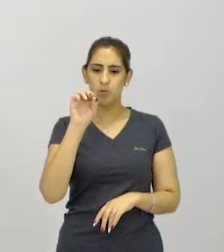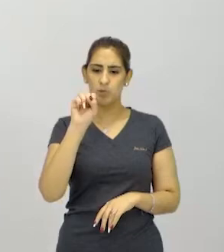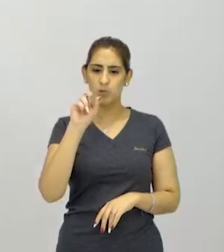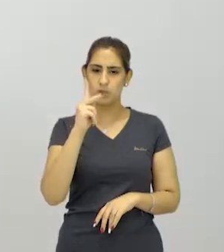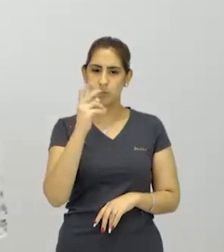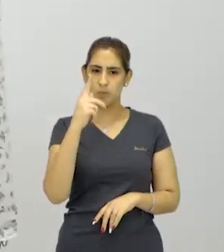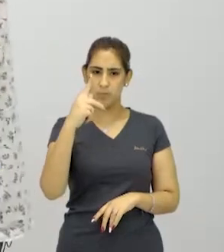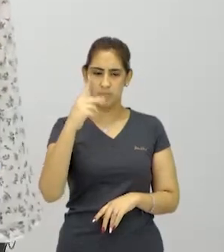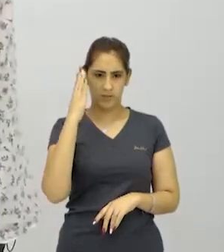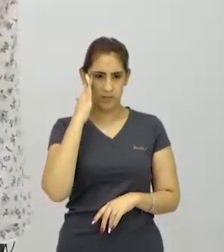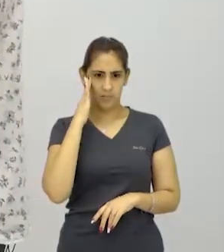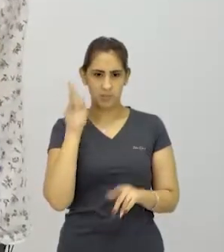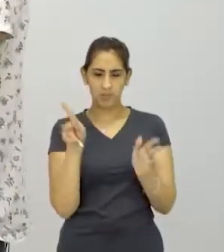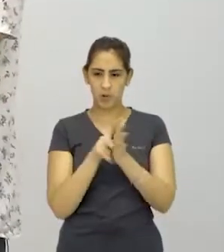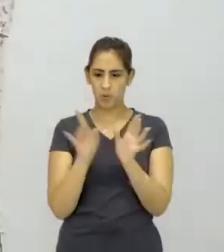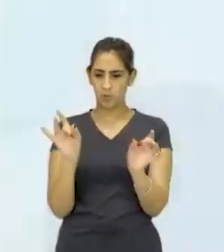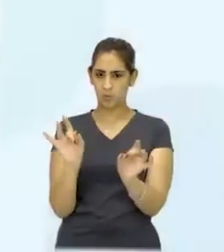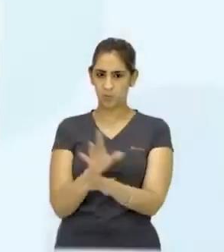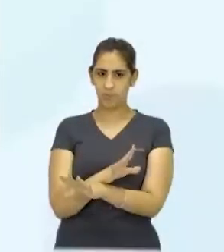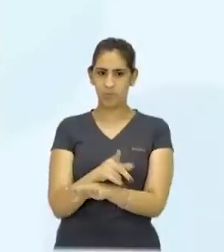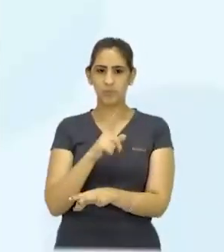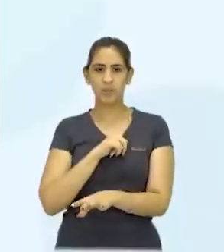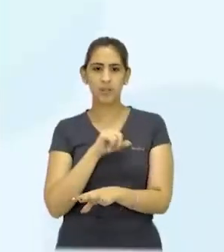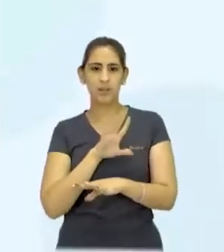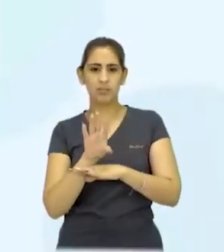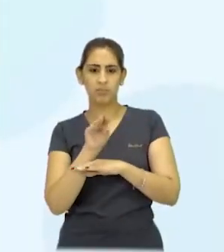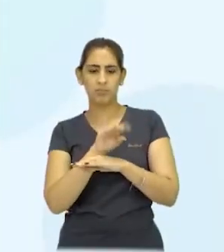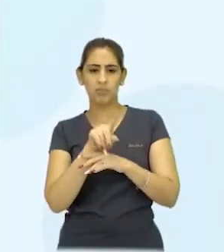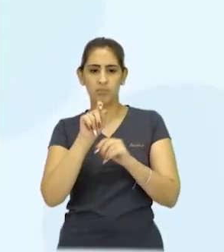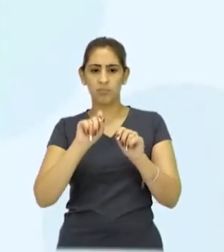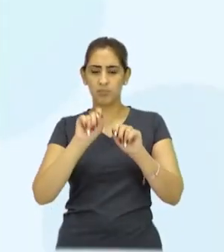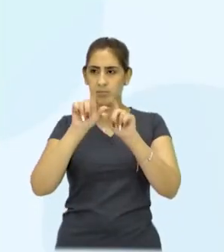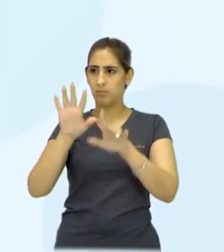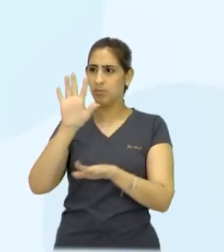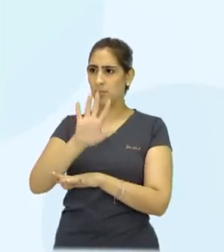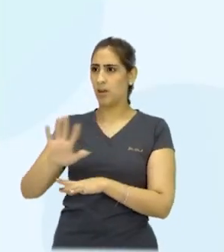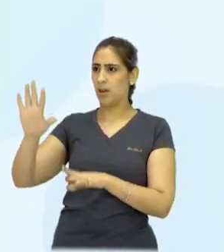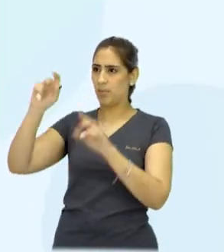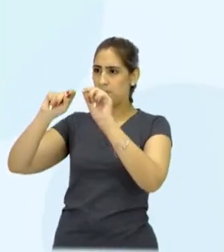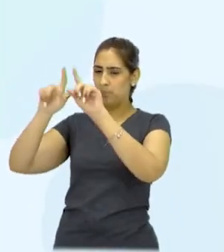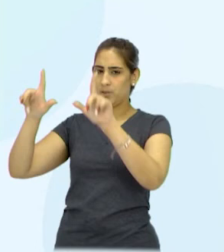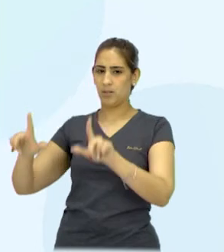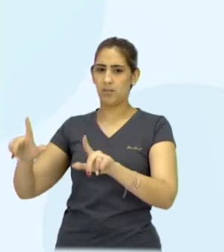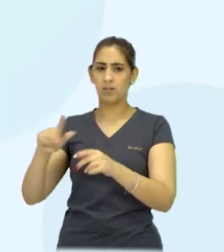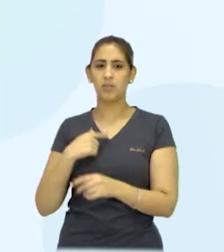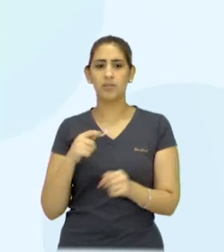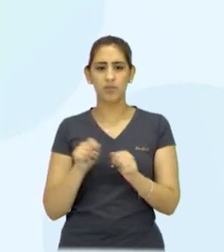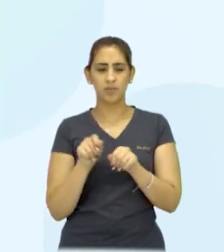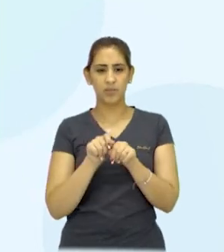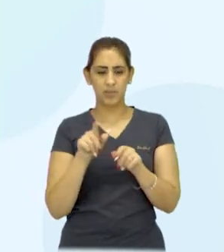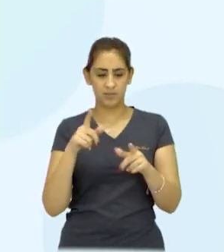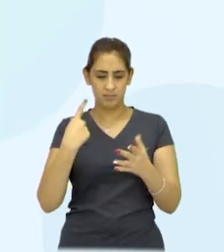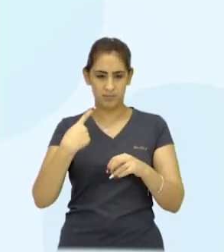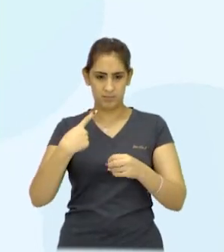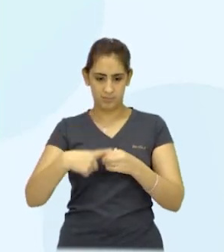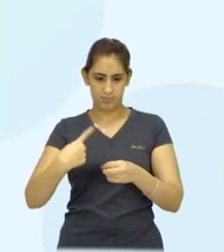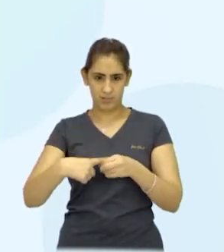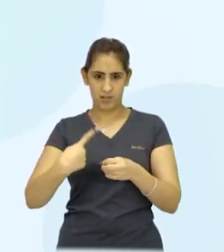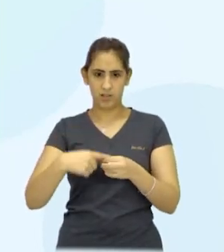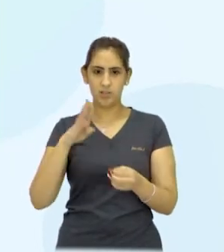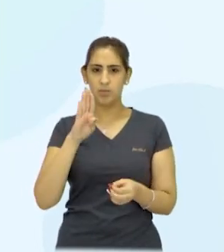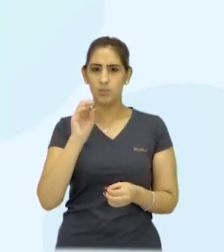Perfeito. E a gente tem aqui o mapa, né, Xavier? Como que é o mapa? Eu já vi que você fez um da cidade de Botucatu, a gente tem lá em casa,